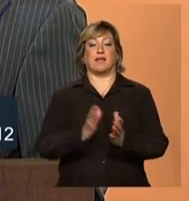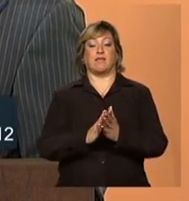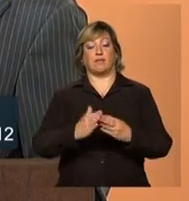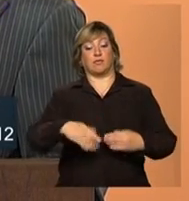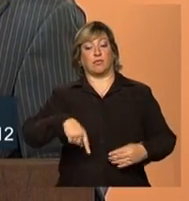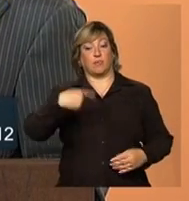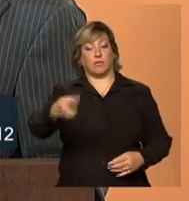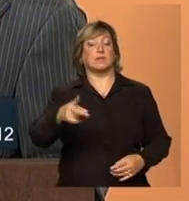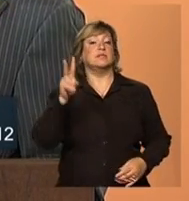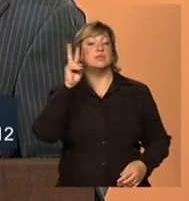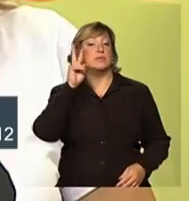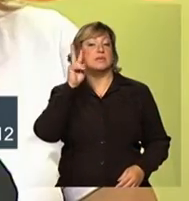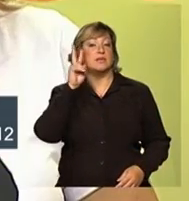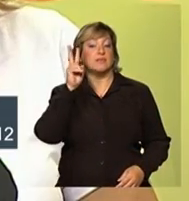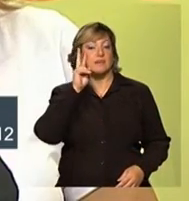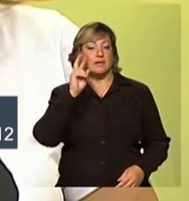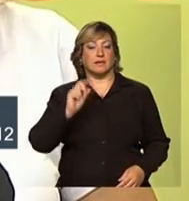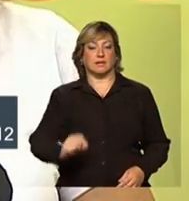próxima segunda-feira.